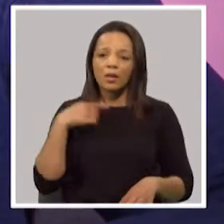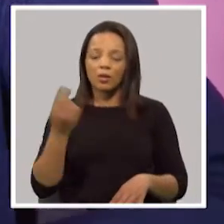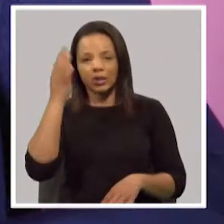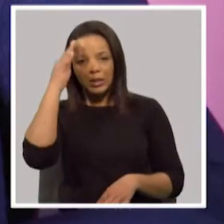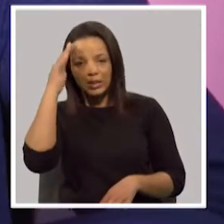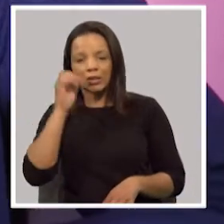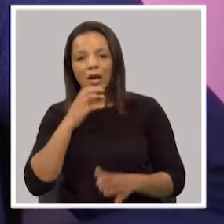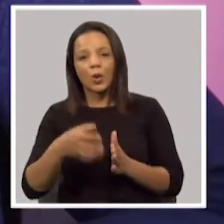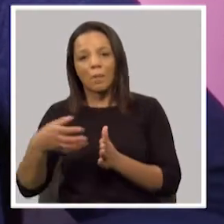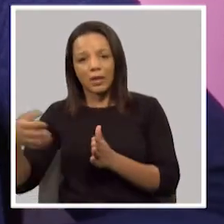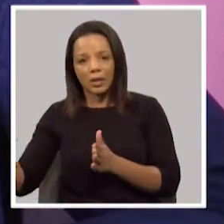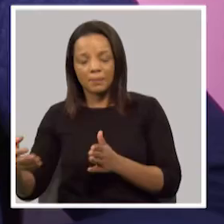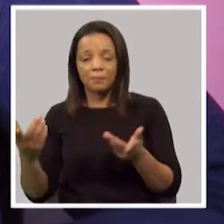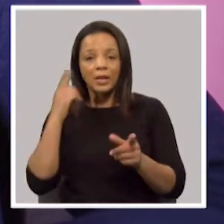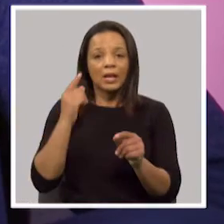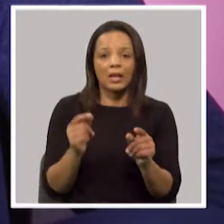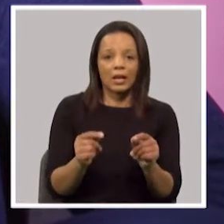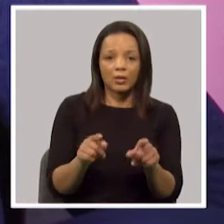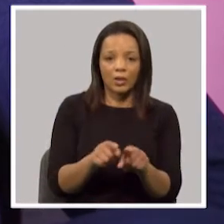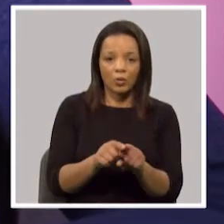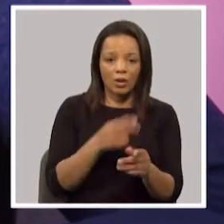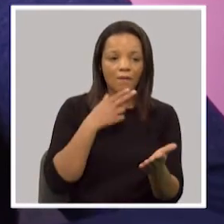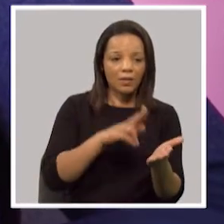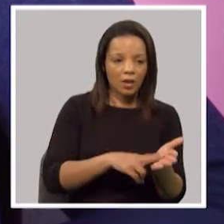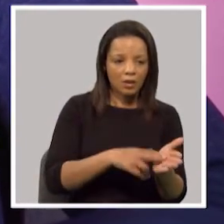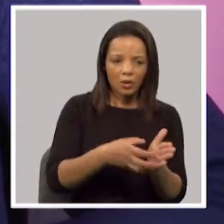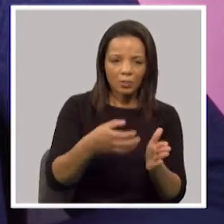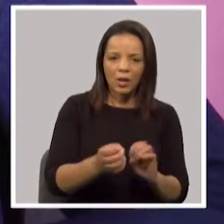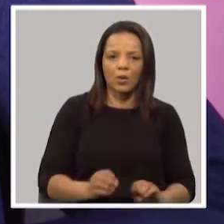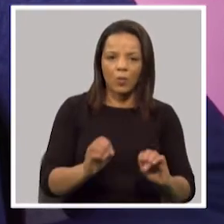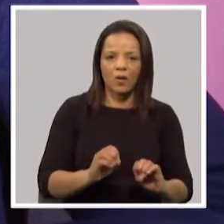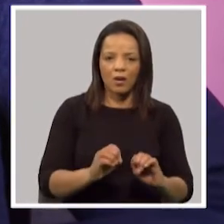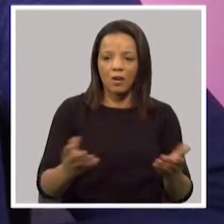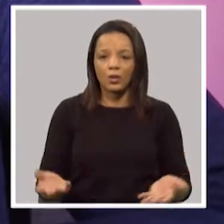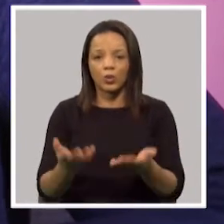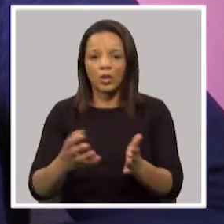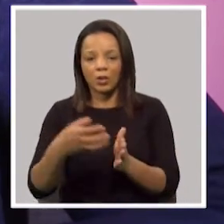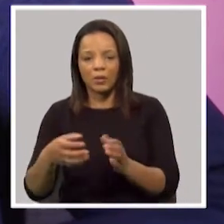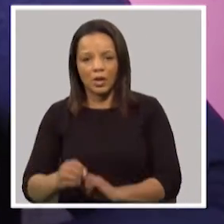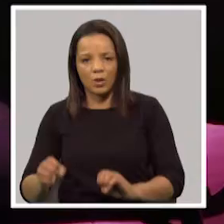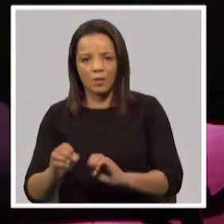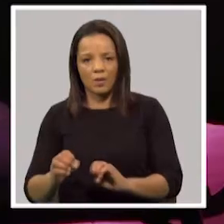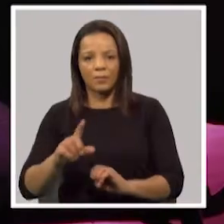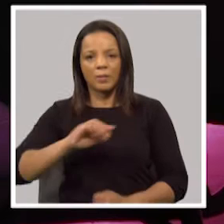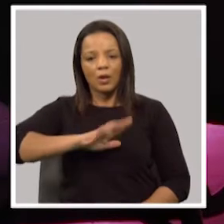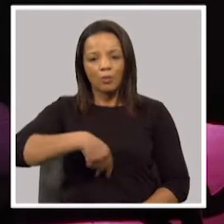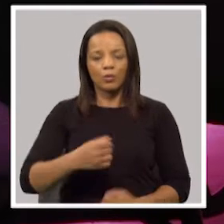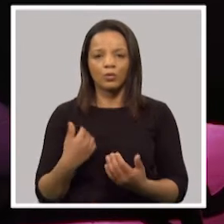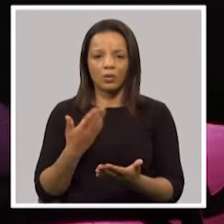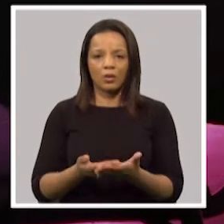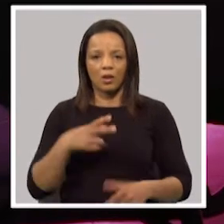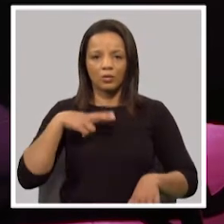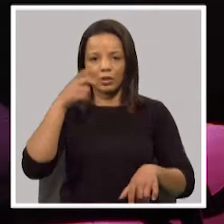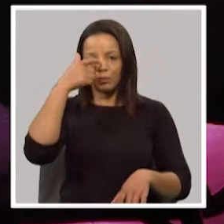nós temos tendência a complicar, então a rádio tem esse papel de descomplicar a realidade e a atualidade e levar o mundo